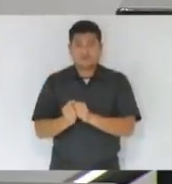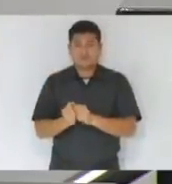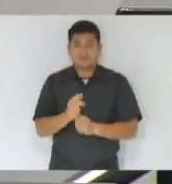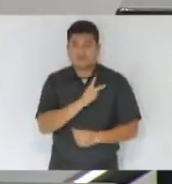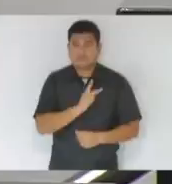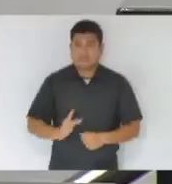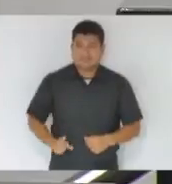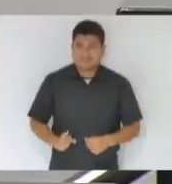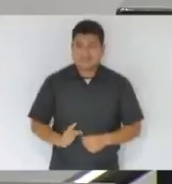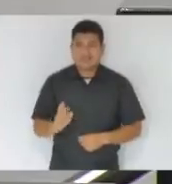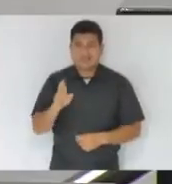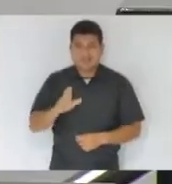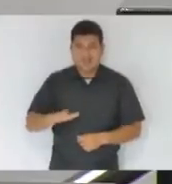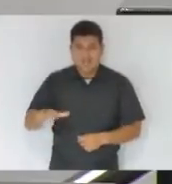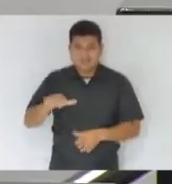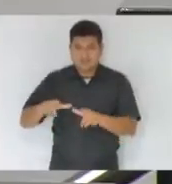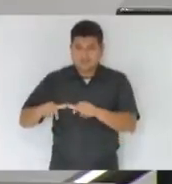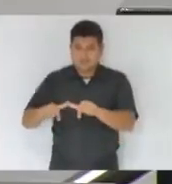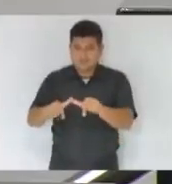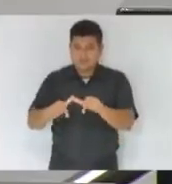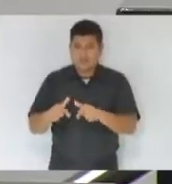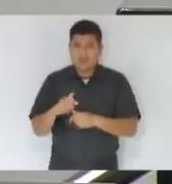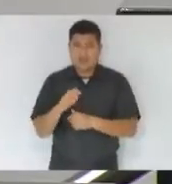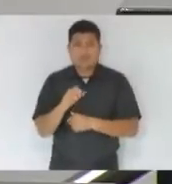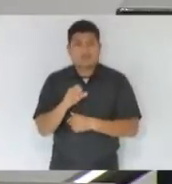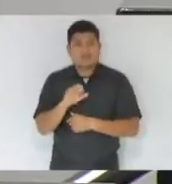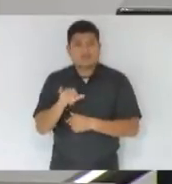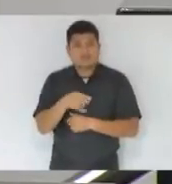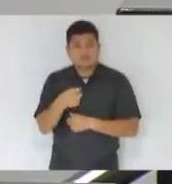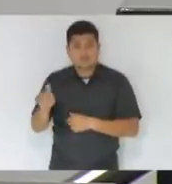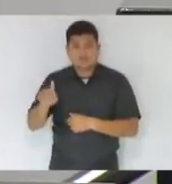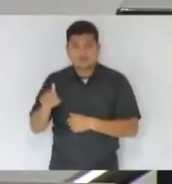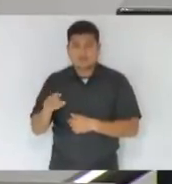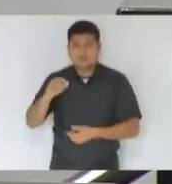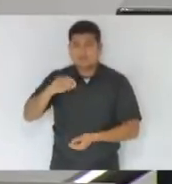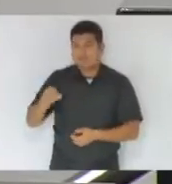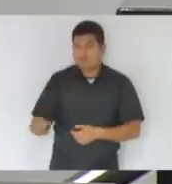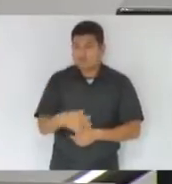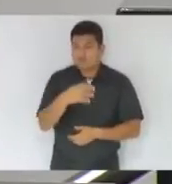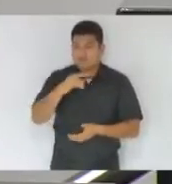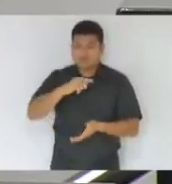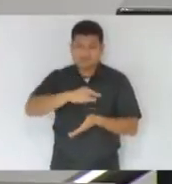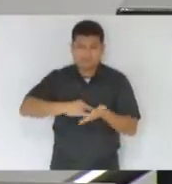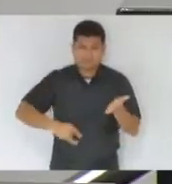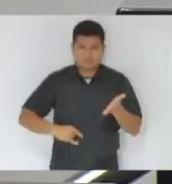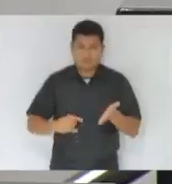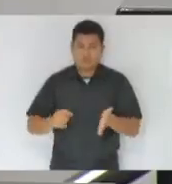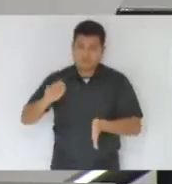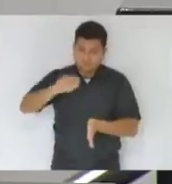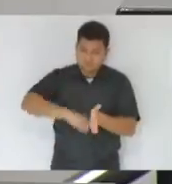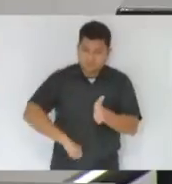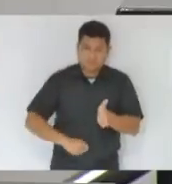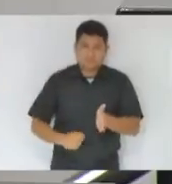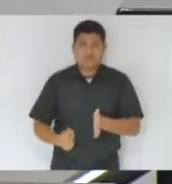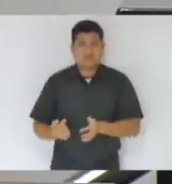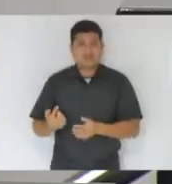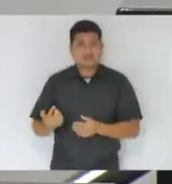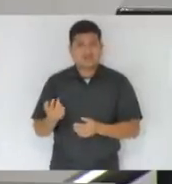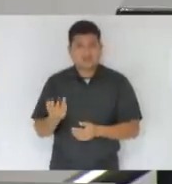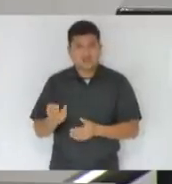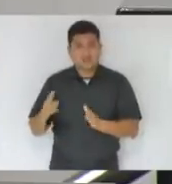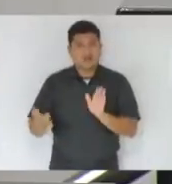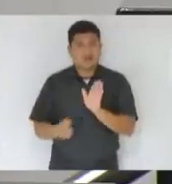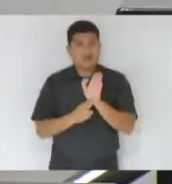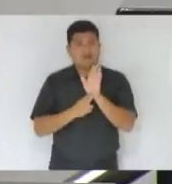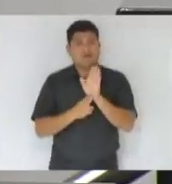Amures, vai ser feito um novo contrato, para que eles possam pactuar e assumam a possibilidade de